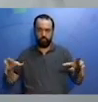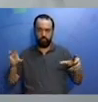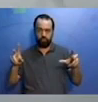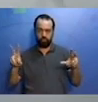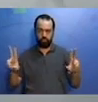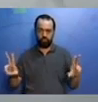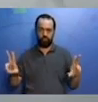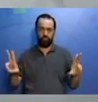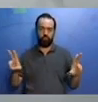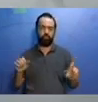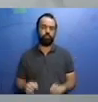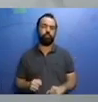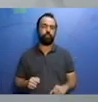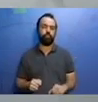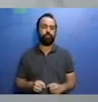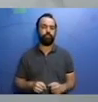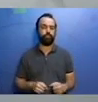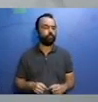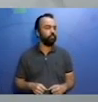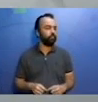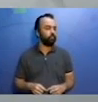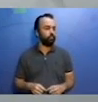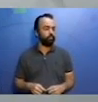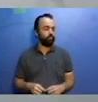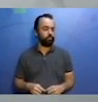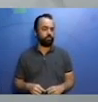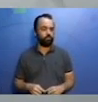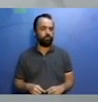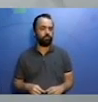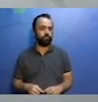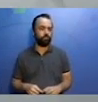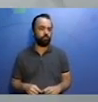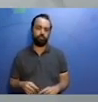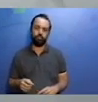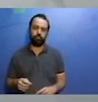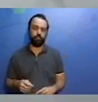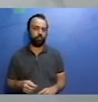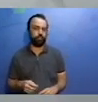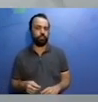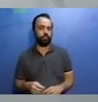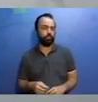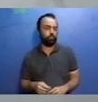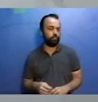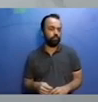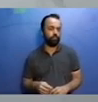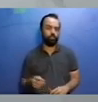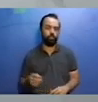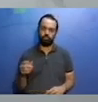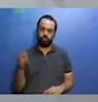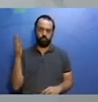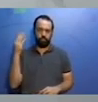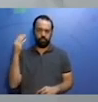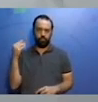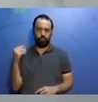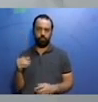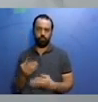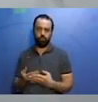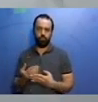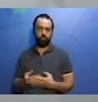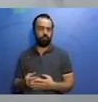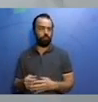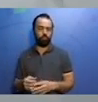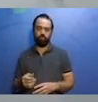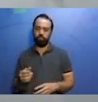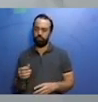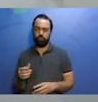componentes, não podemos perder nenhum deles. Isso não ocorre naquela técnica da aula passada que nós falamos sobre